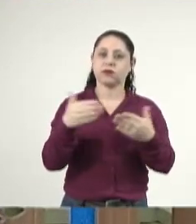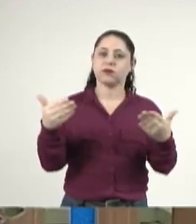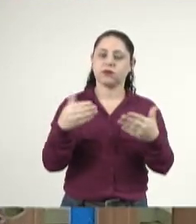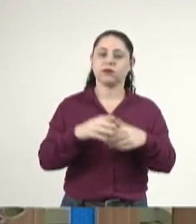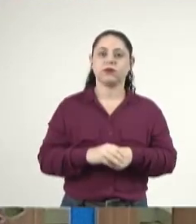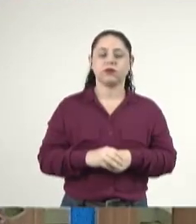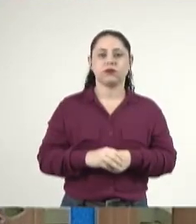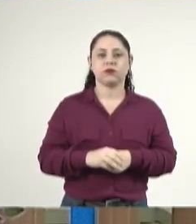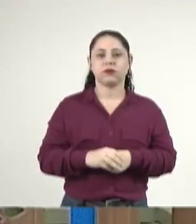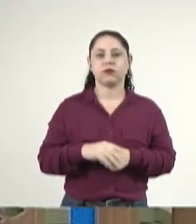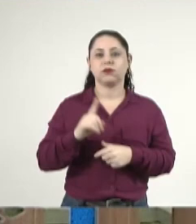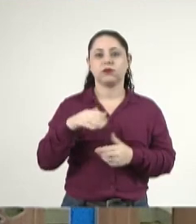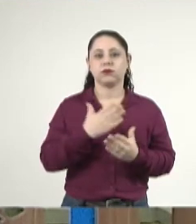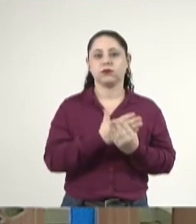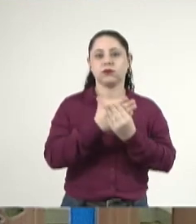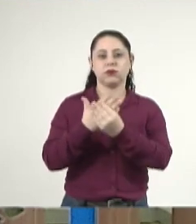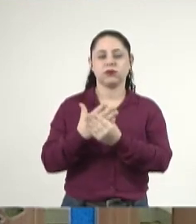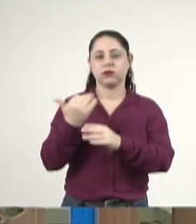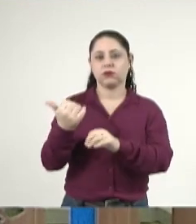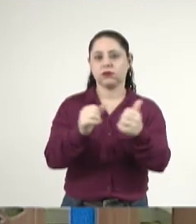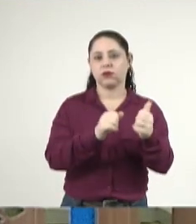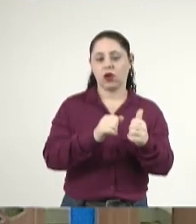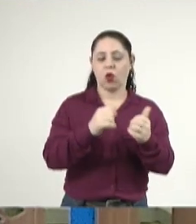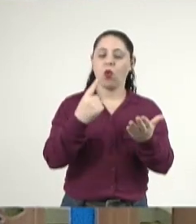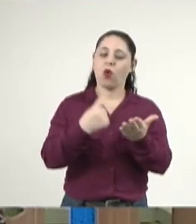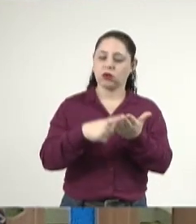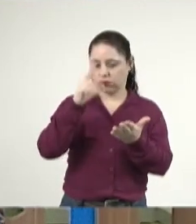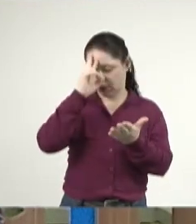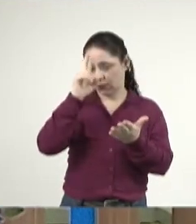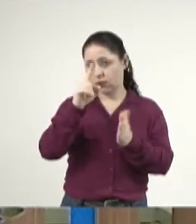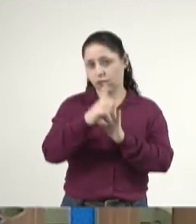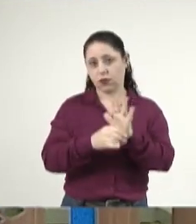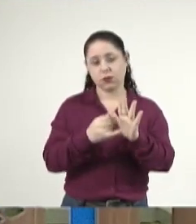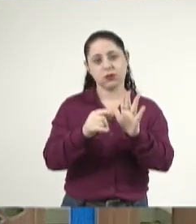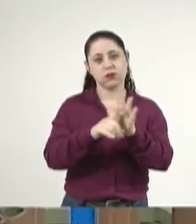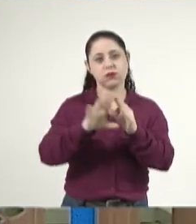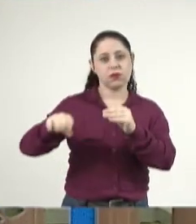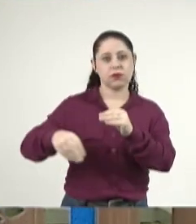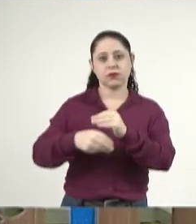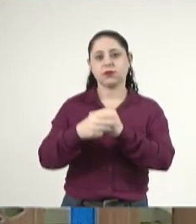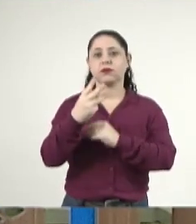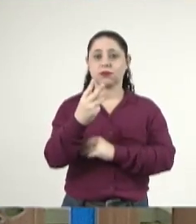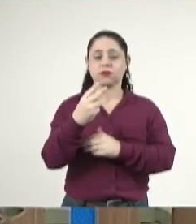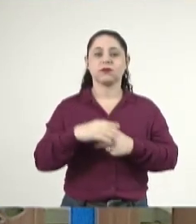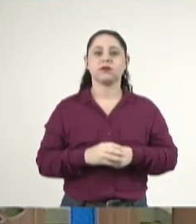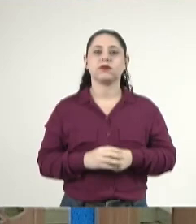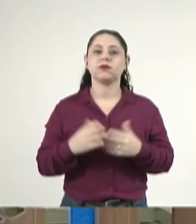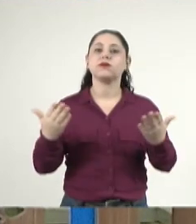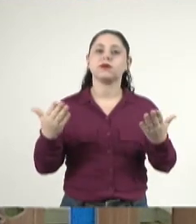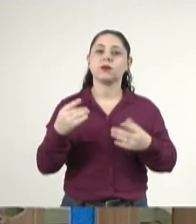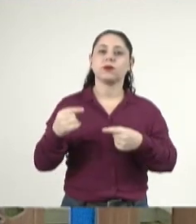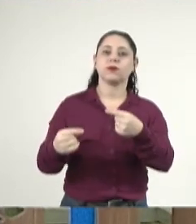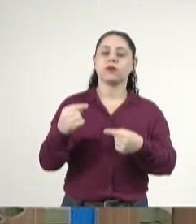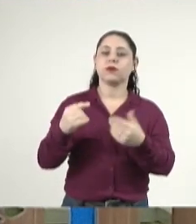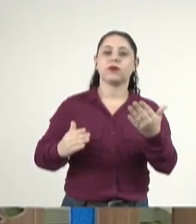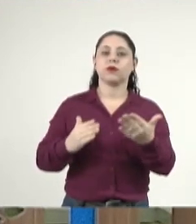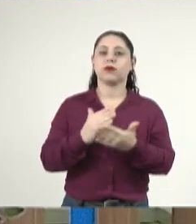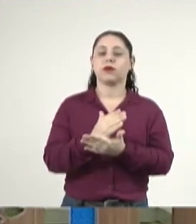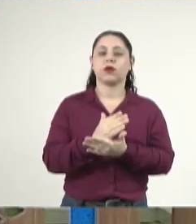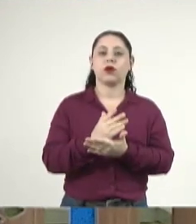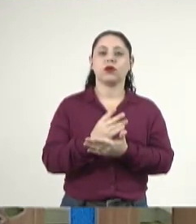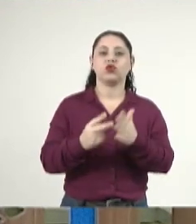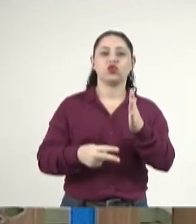está tramitando também com acordo de liderança, né, o projeto de lei complementar de número 3, e que hoje foi discutido, votado e aprovado em